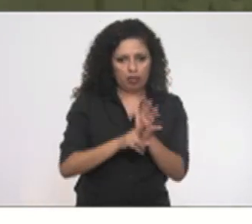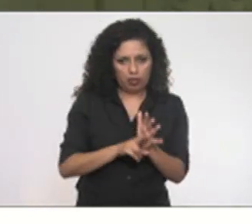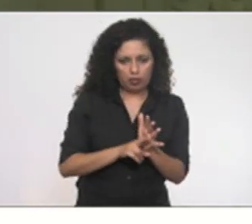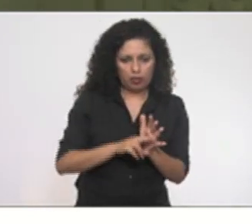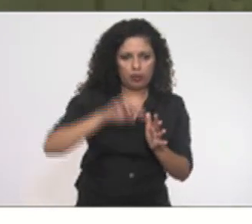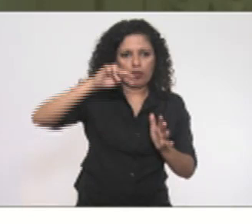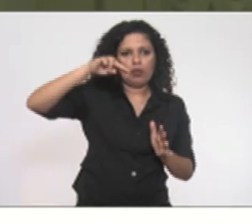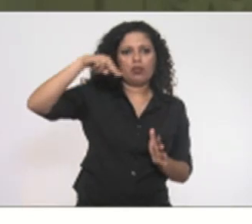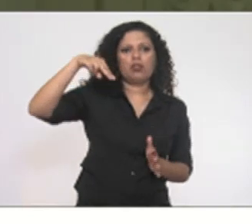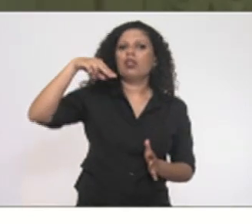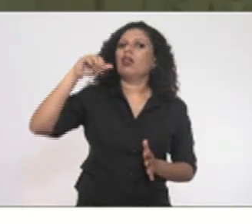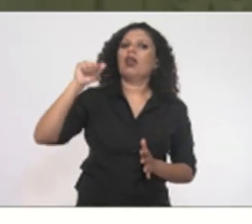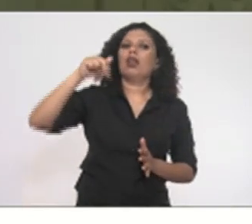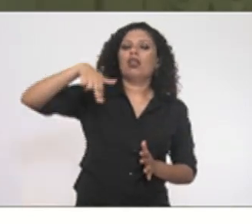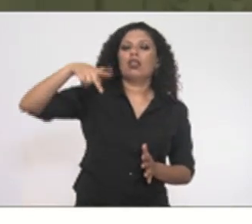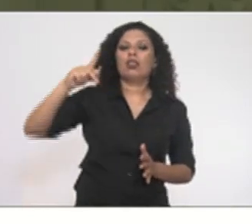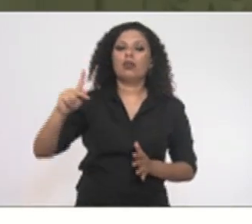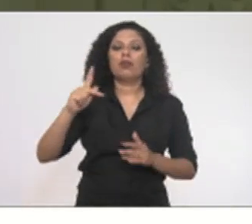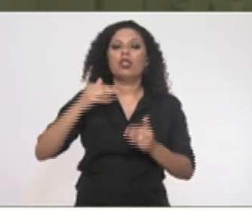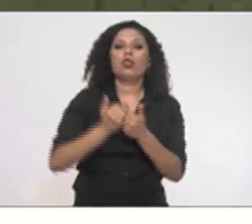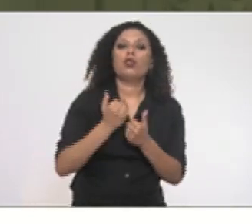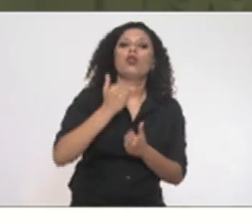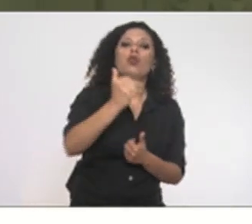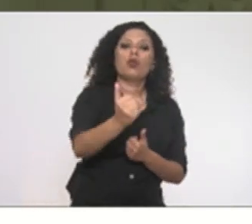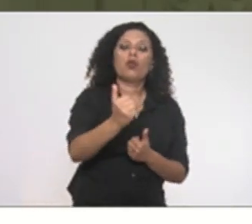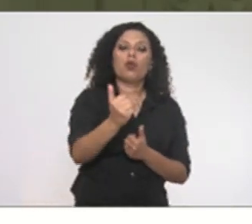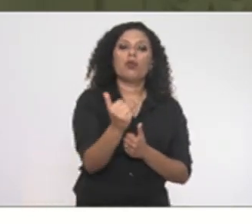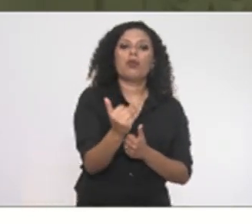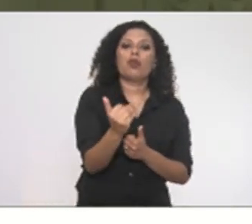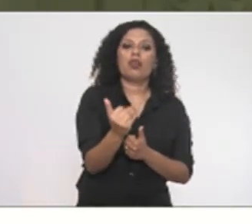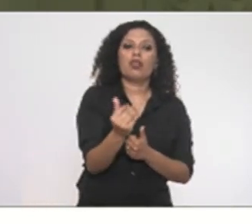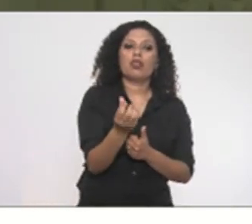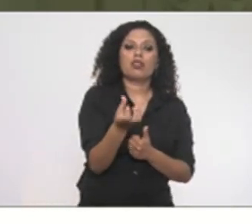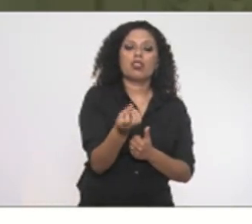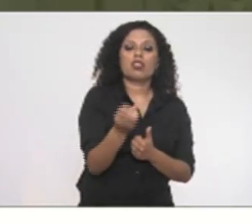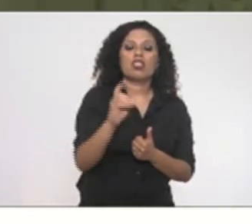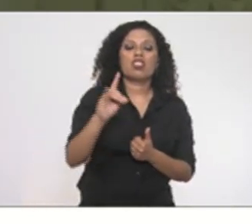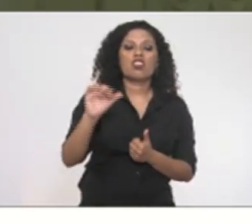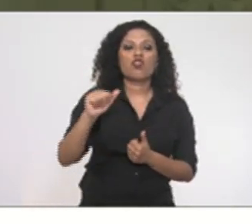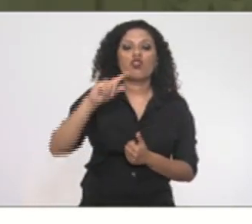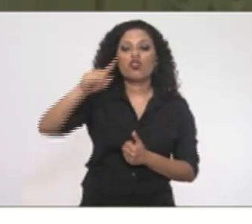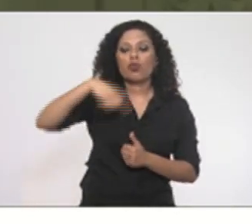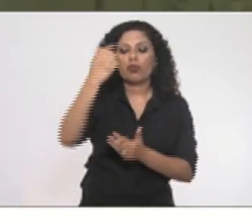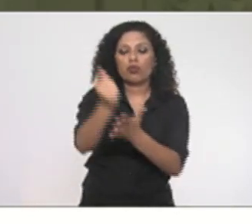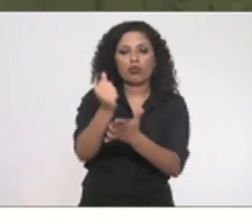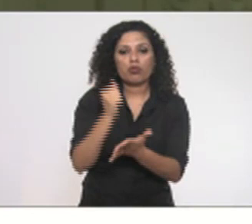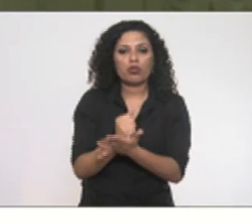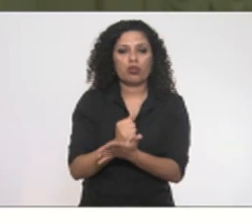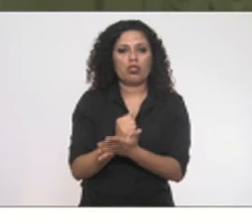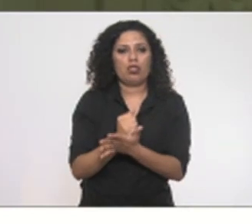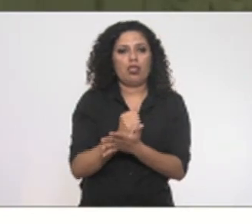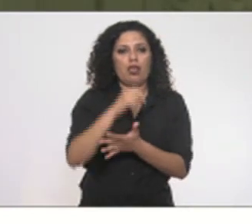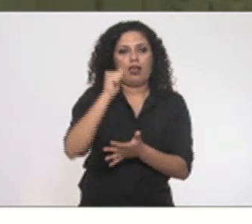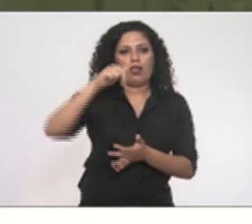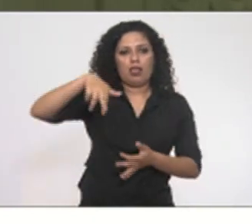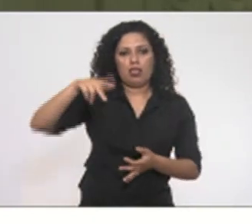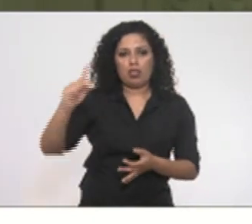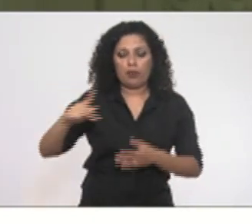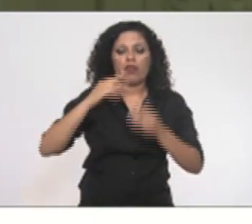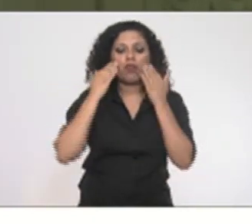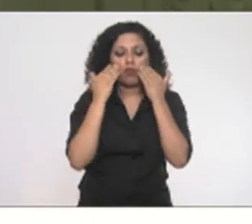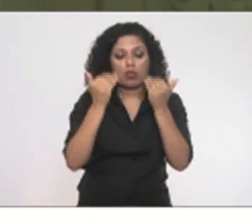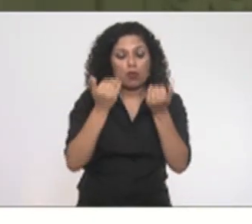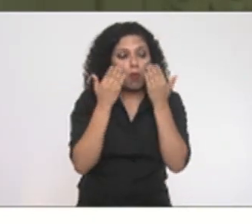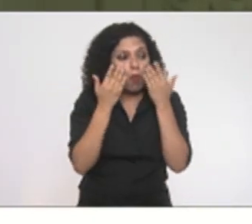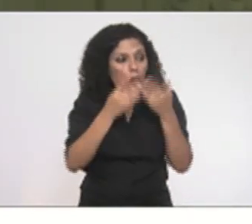ANP no mês passado, que entra em vigor 60 dias após sua publicação, no qual a ANP vai começar a publicar todos os